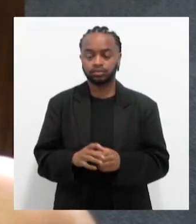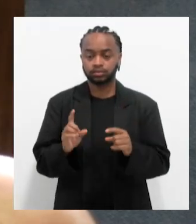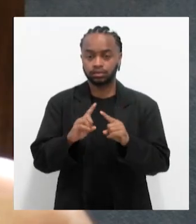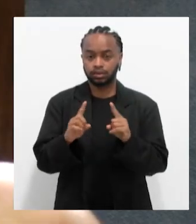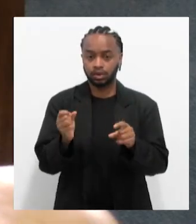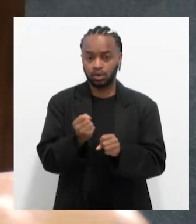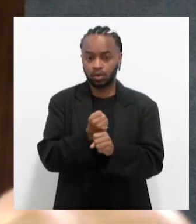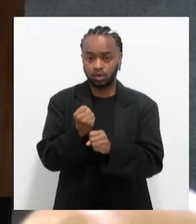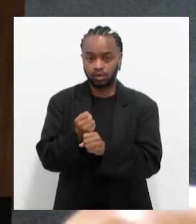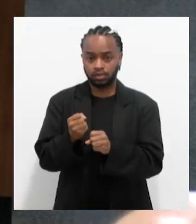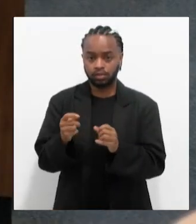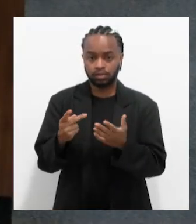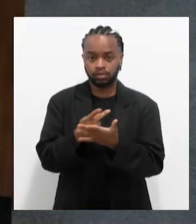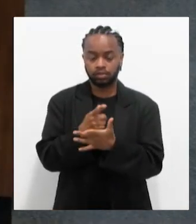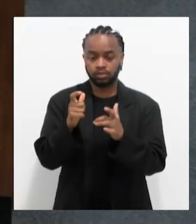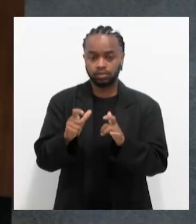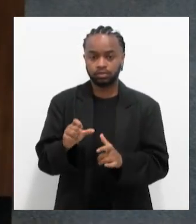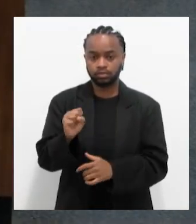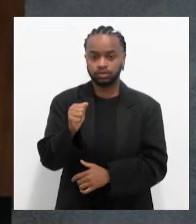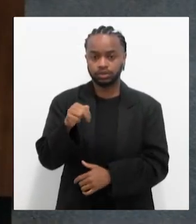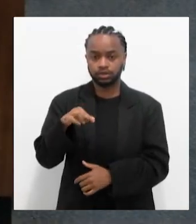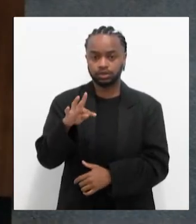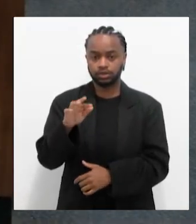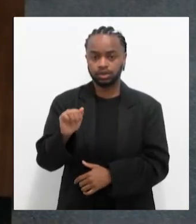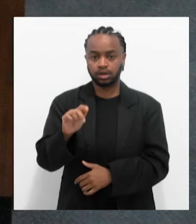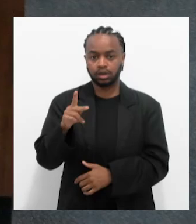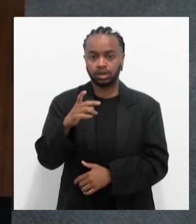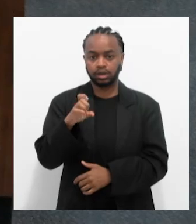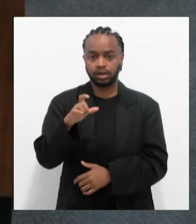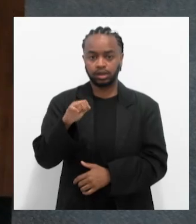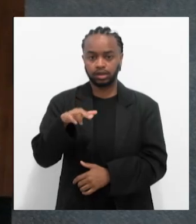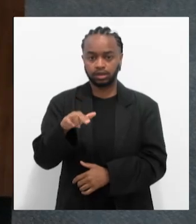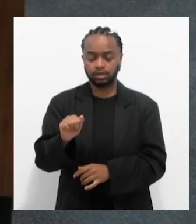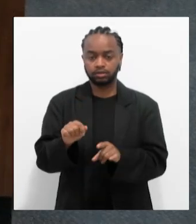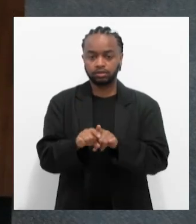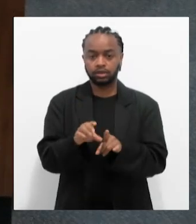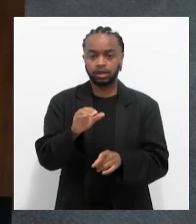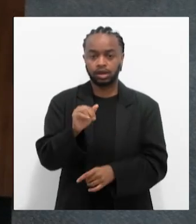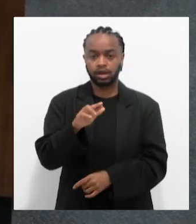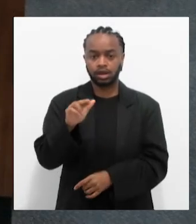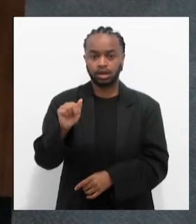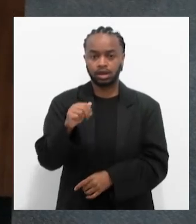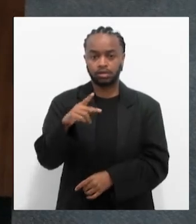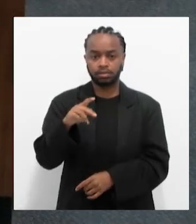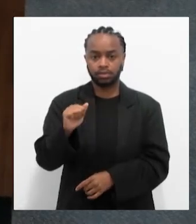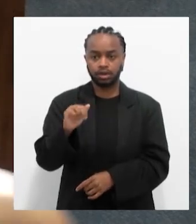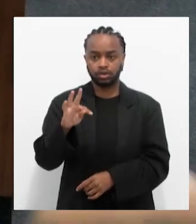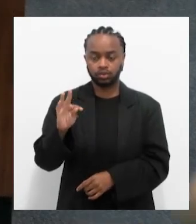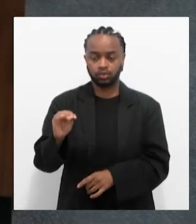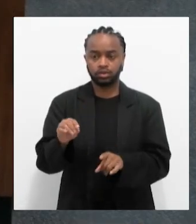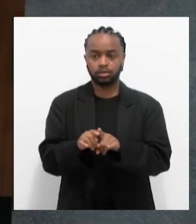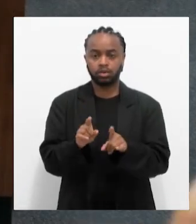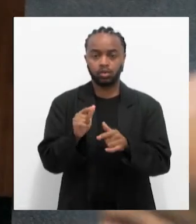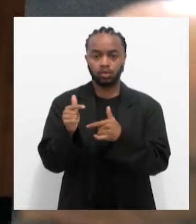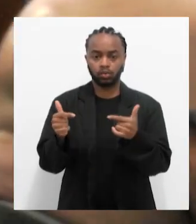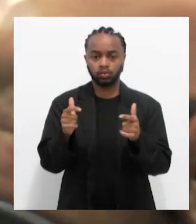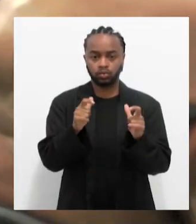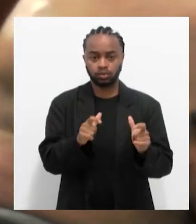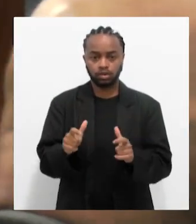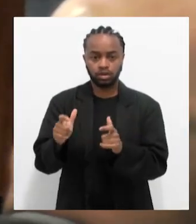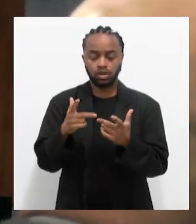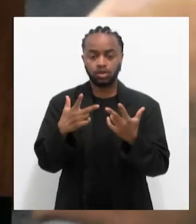no Morro de Santa Helena, Morro do Carrapato, em outras regiões, assim como